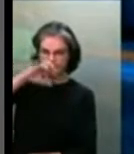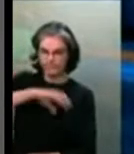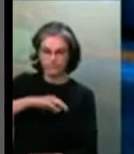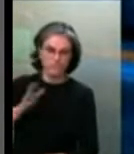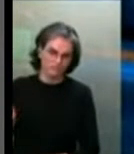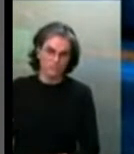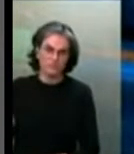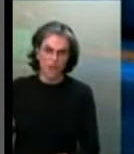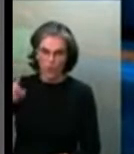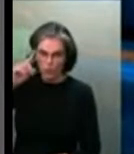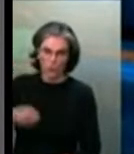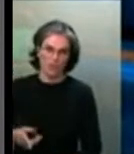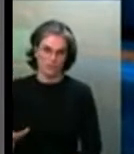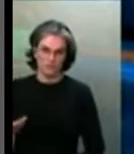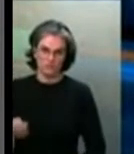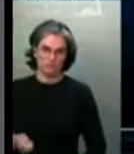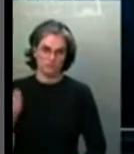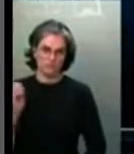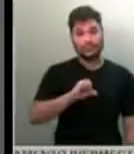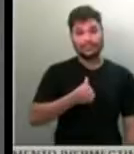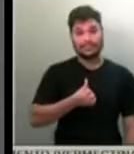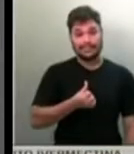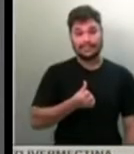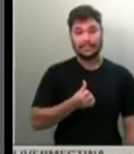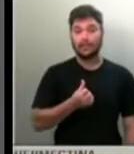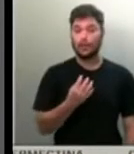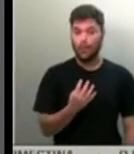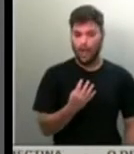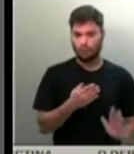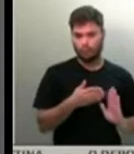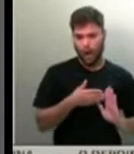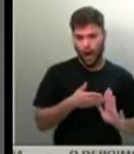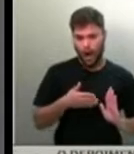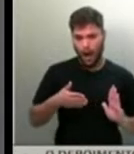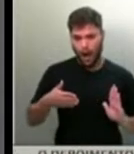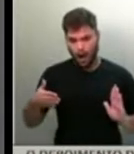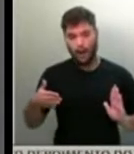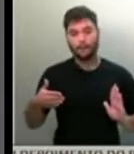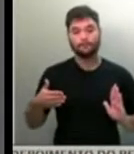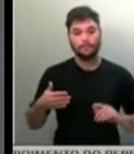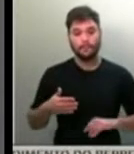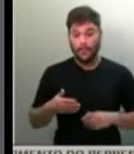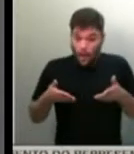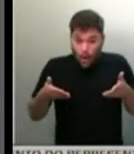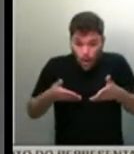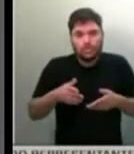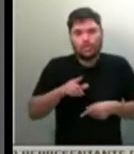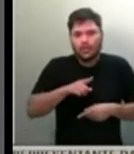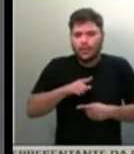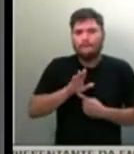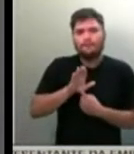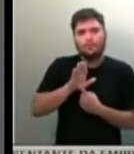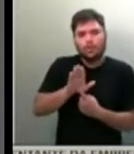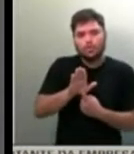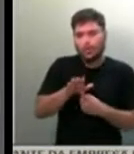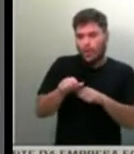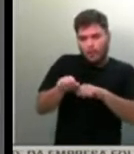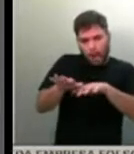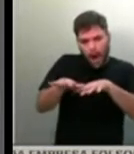provocação do autoritarismo do nosso país. Tivemos hoje mais um exemplo, o desfile de